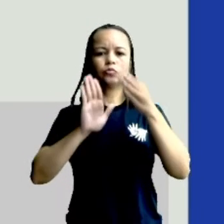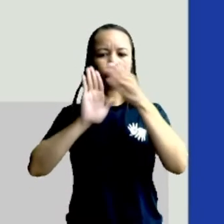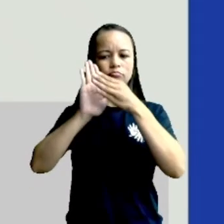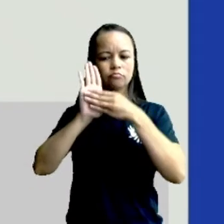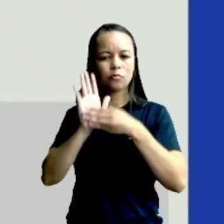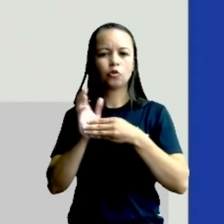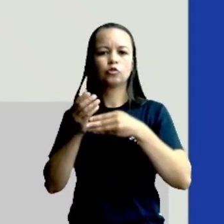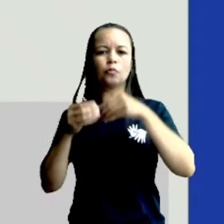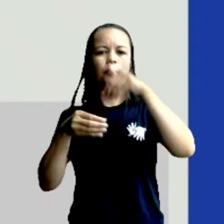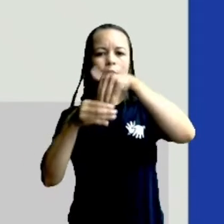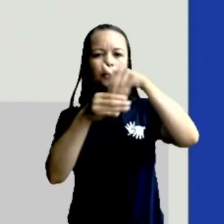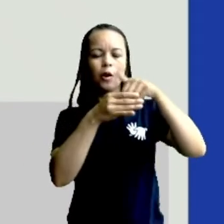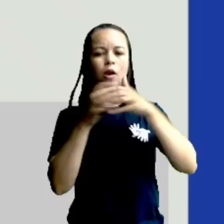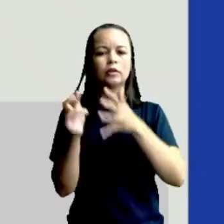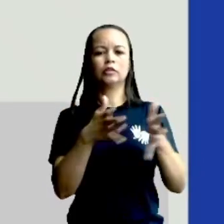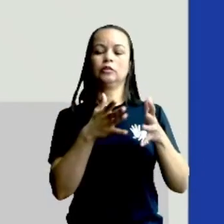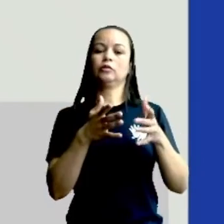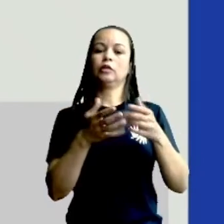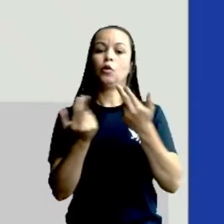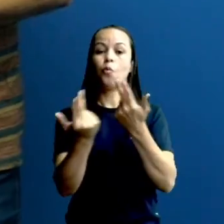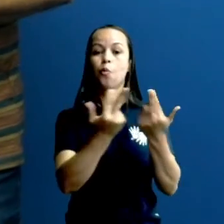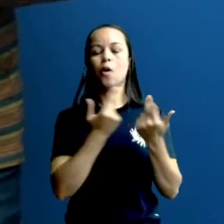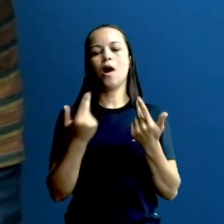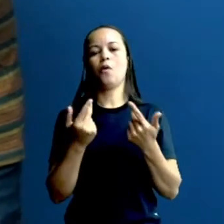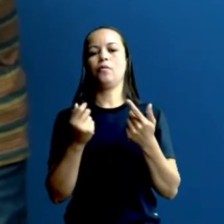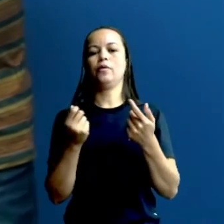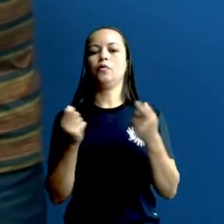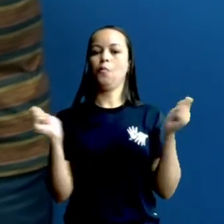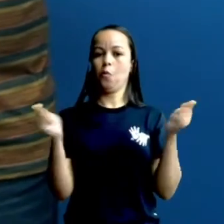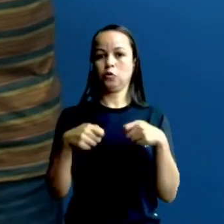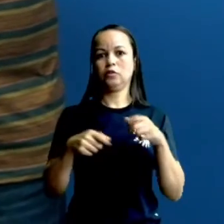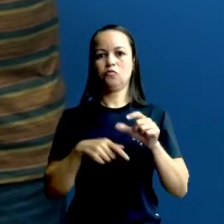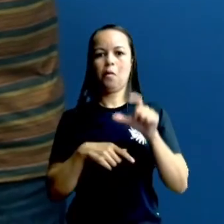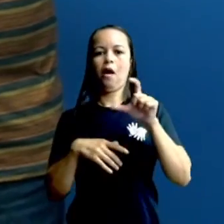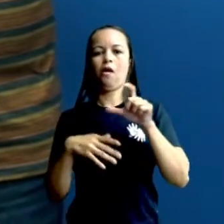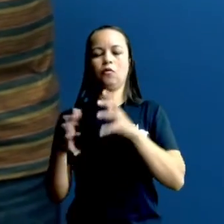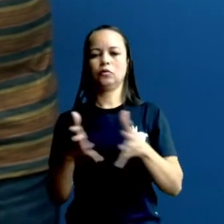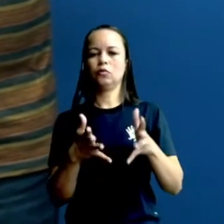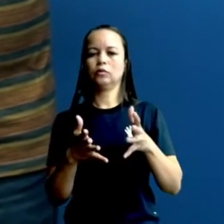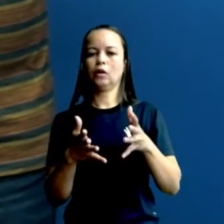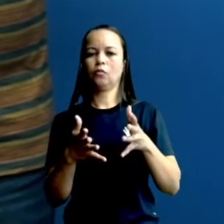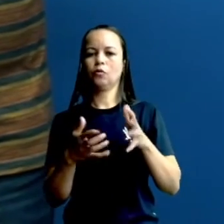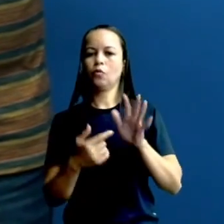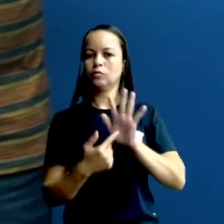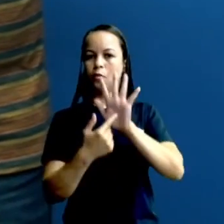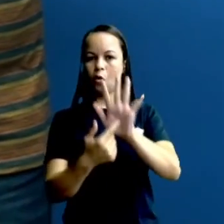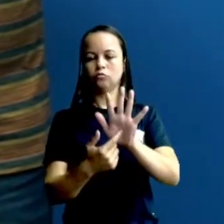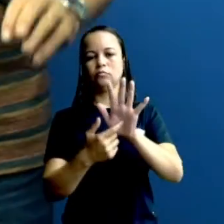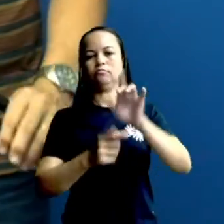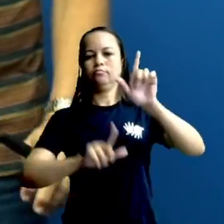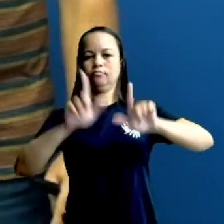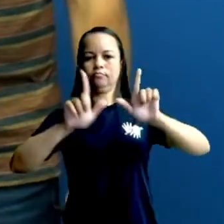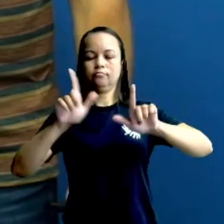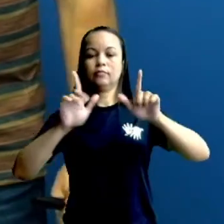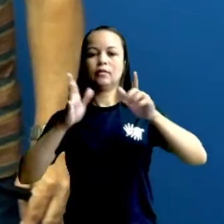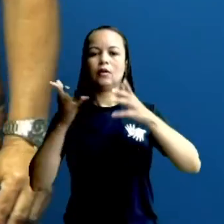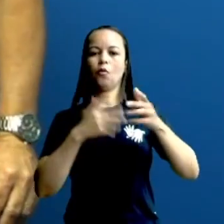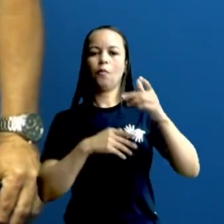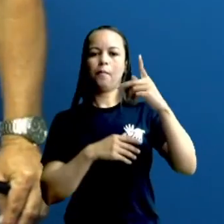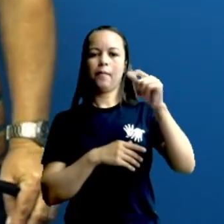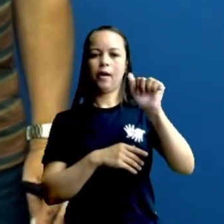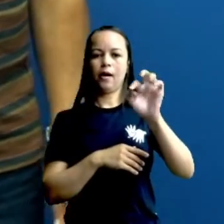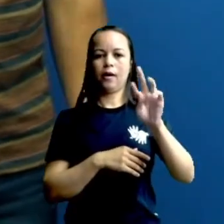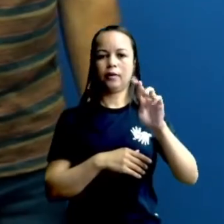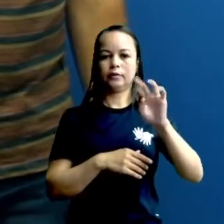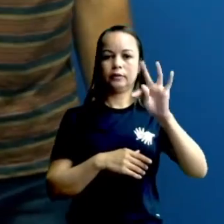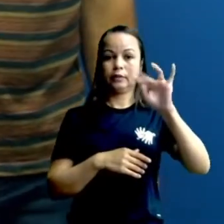sempre o mesmo e o maior possível. Ou seja, quando aparece lá na TV, o partido A,